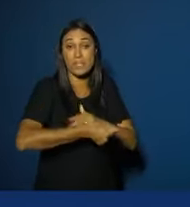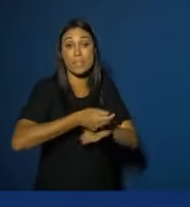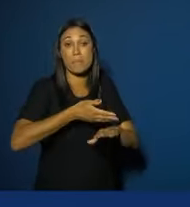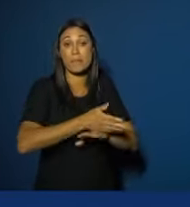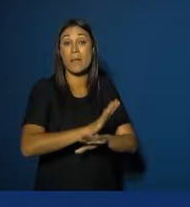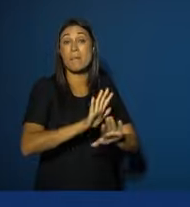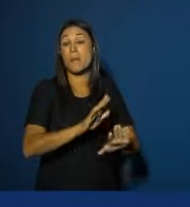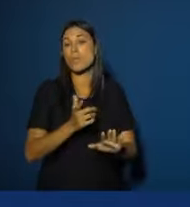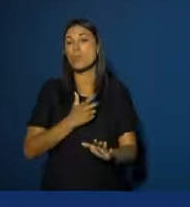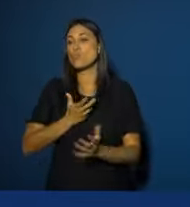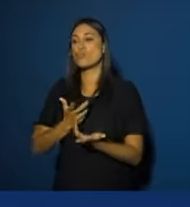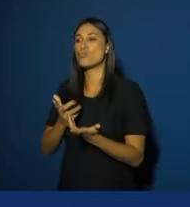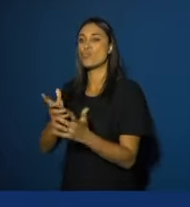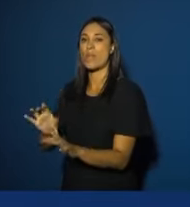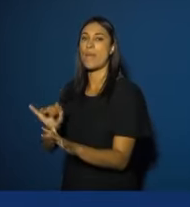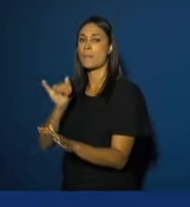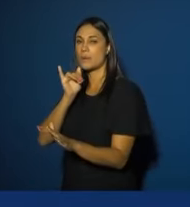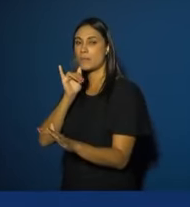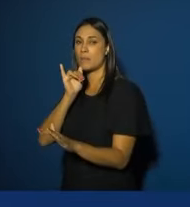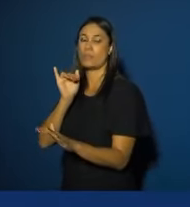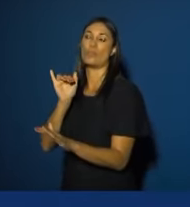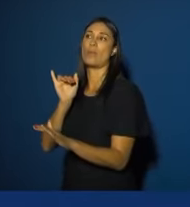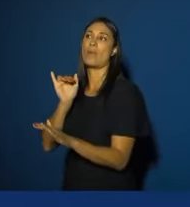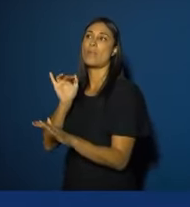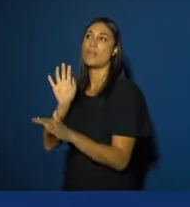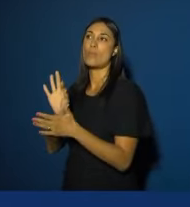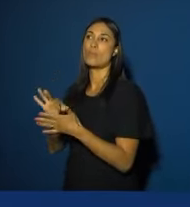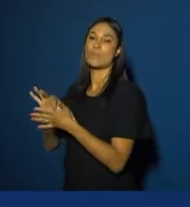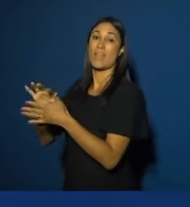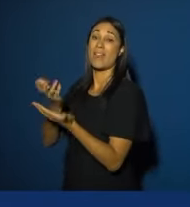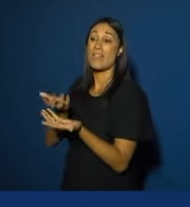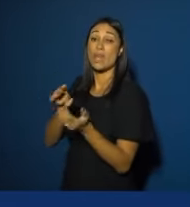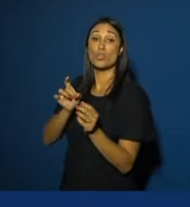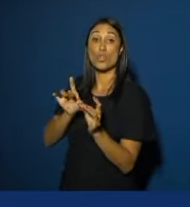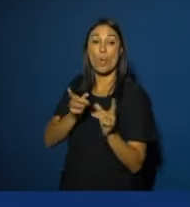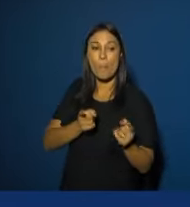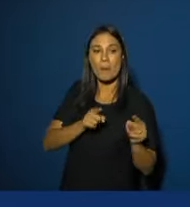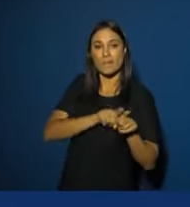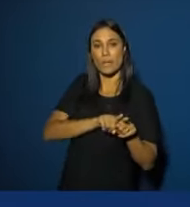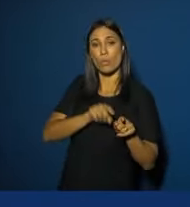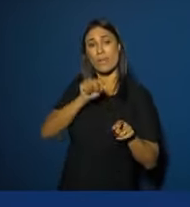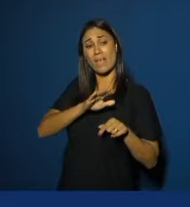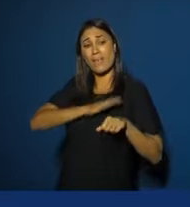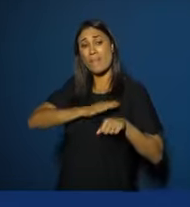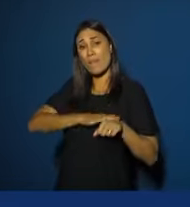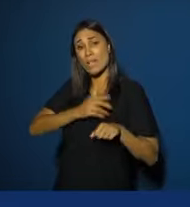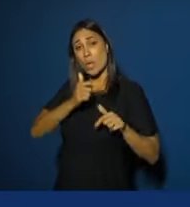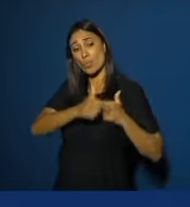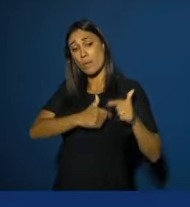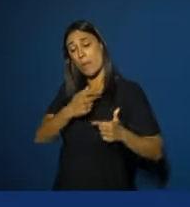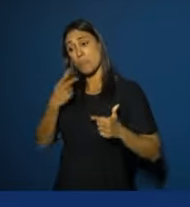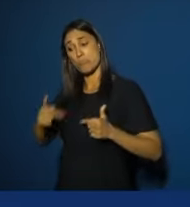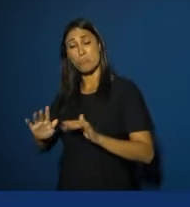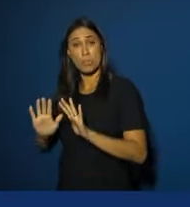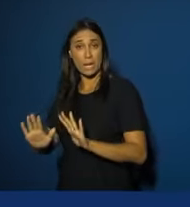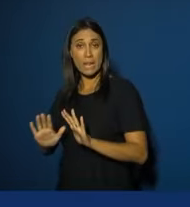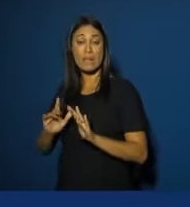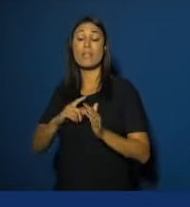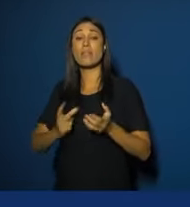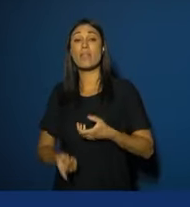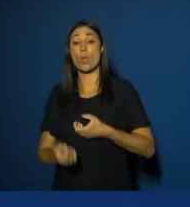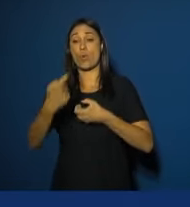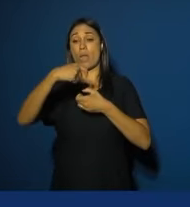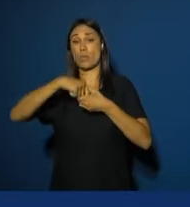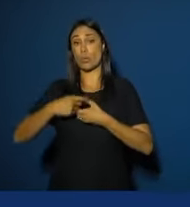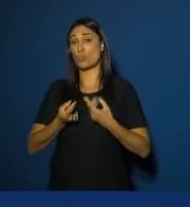quer ser operador do investimento. Ele quer um parceiro, quer alguém que opere e lhe garanta, é evidente, o retorno